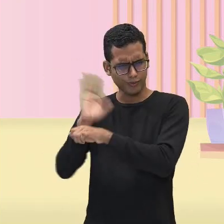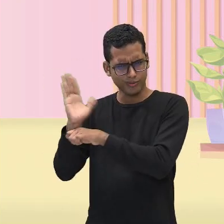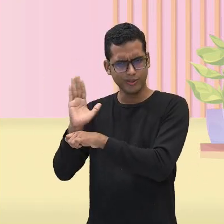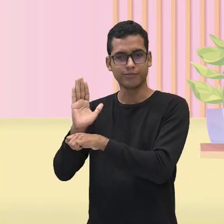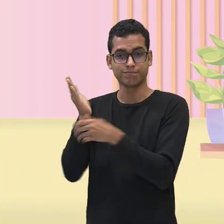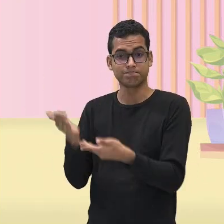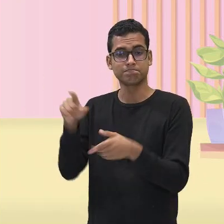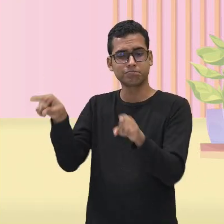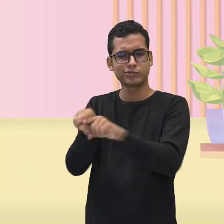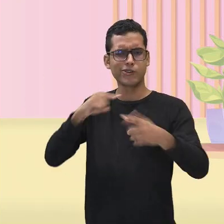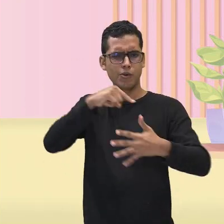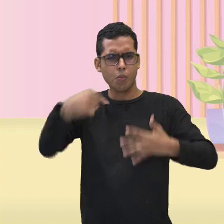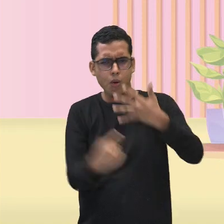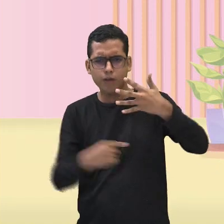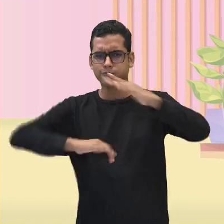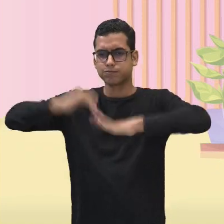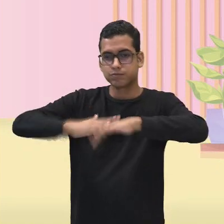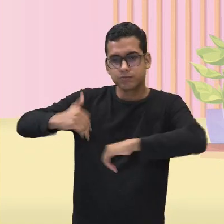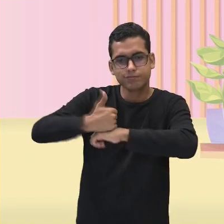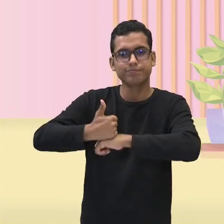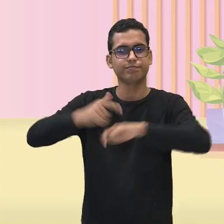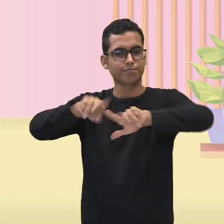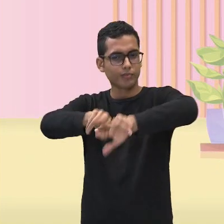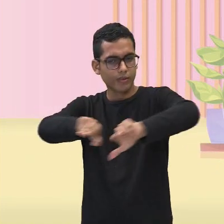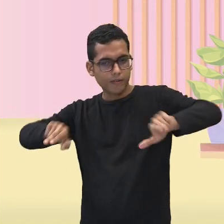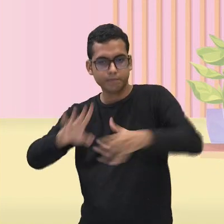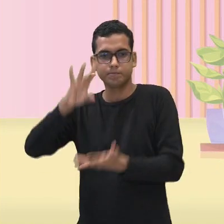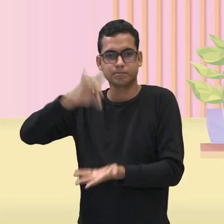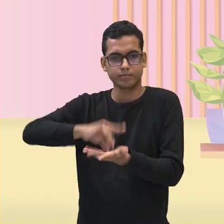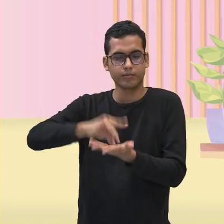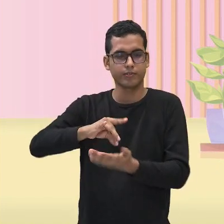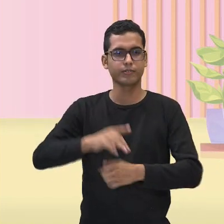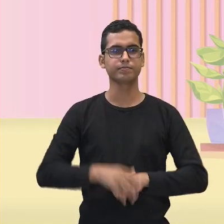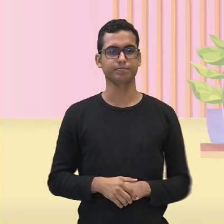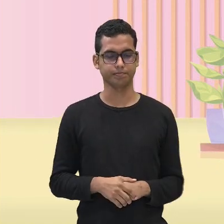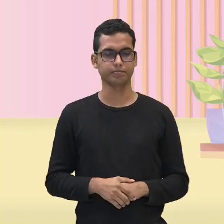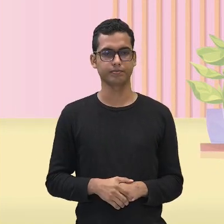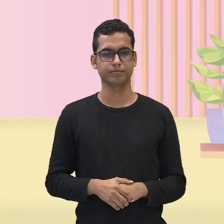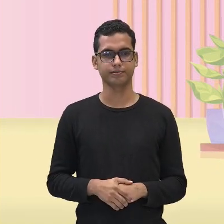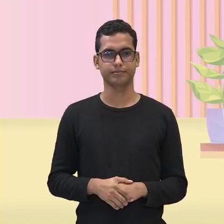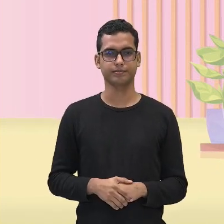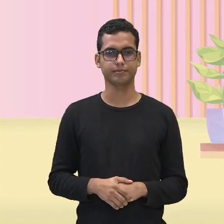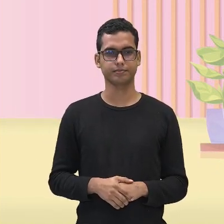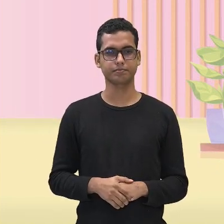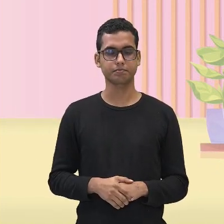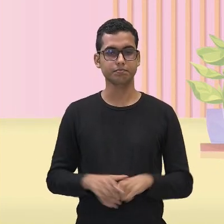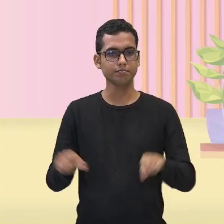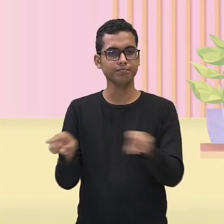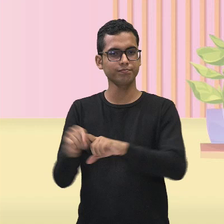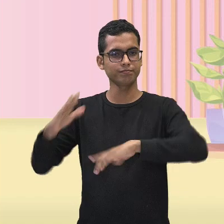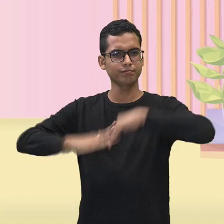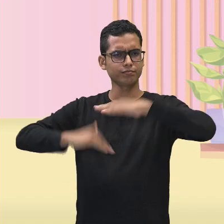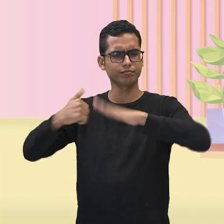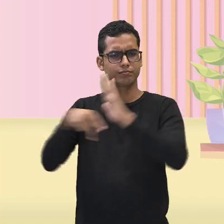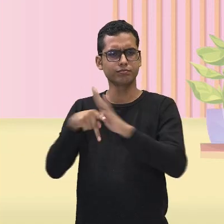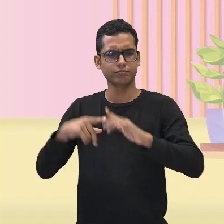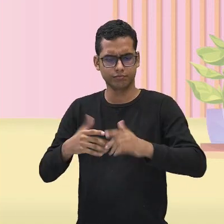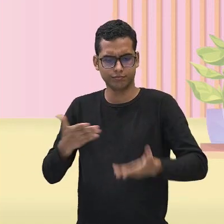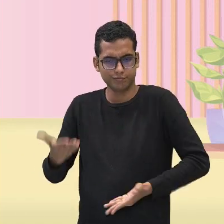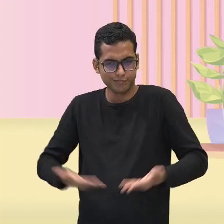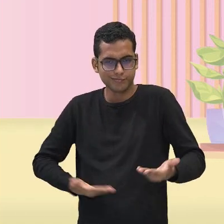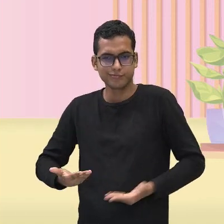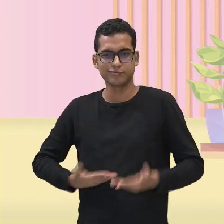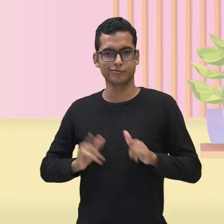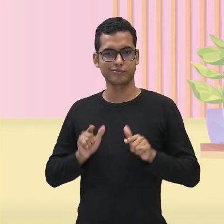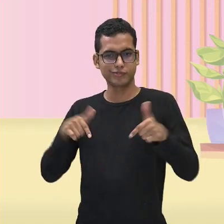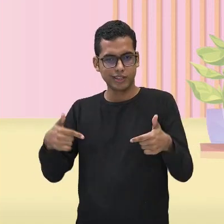vimos várias profissões e ofícios também de prestadores de serviços. Então,